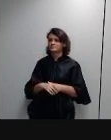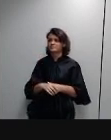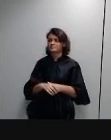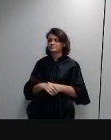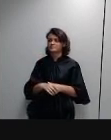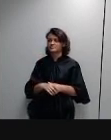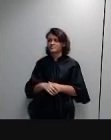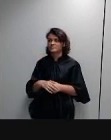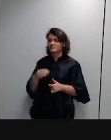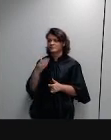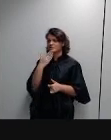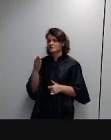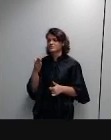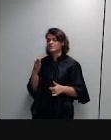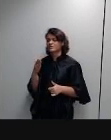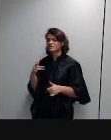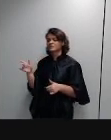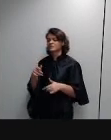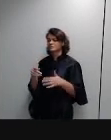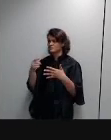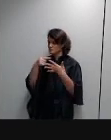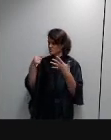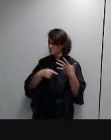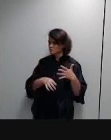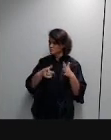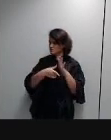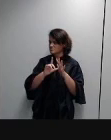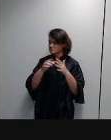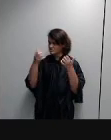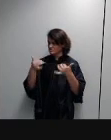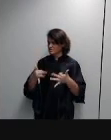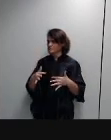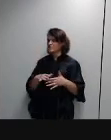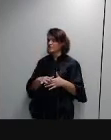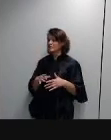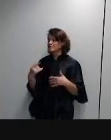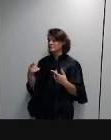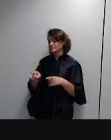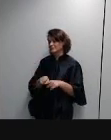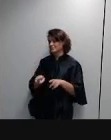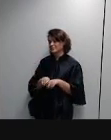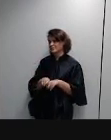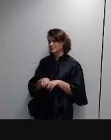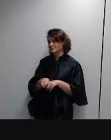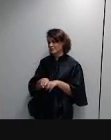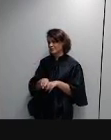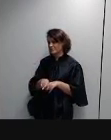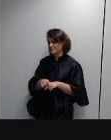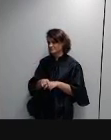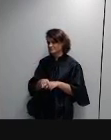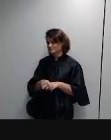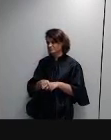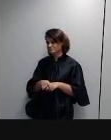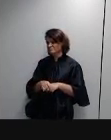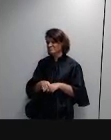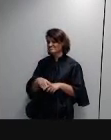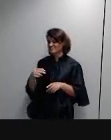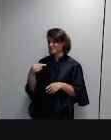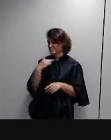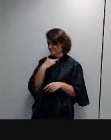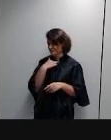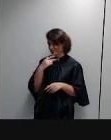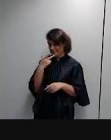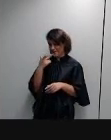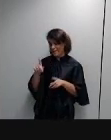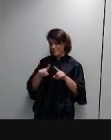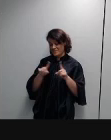perdido pelos fundamentos respostas e até trago digamos assim nem deveriam fazer isso mas assim observa